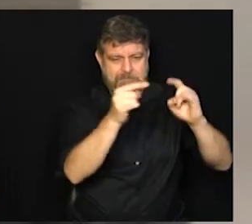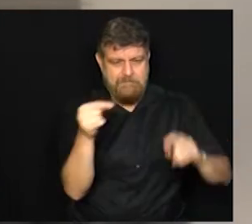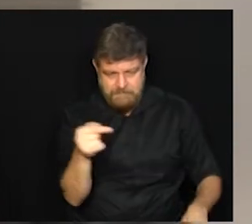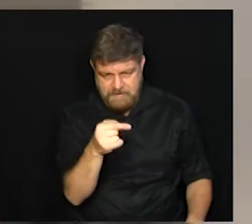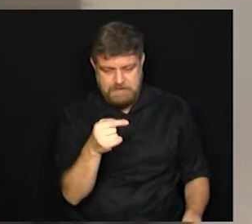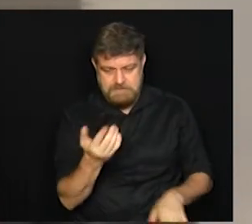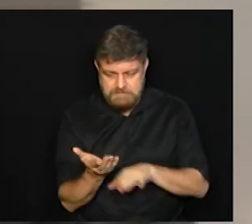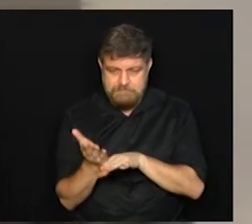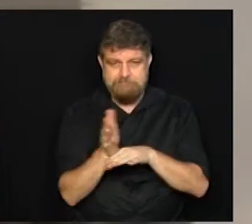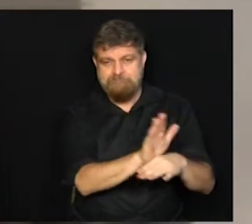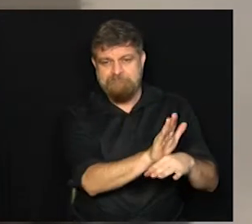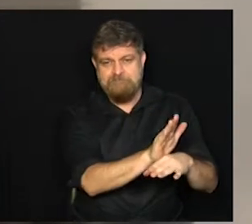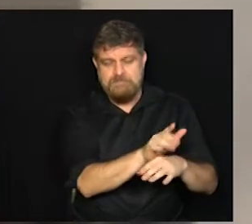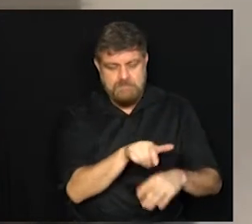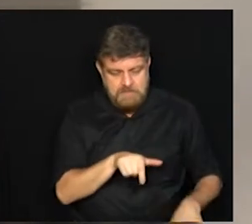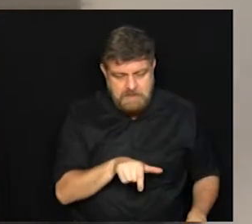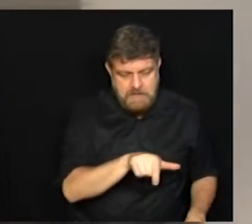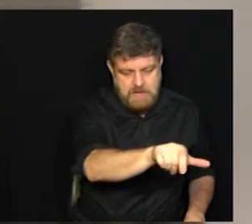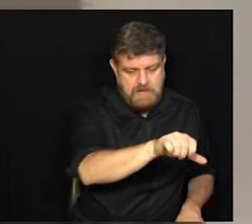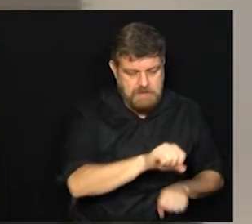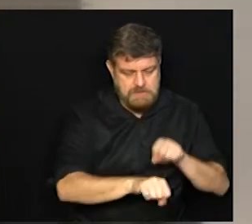Então, tecnicamente falando, seria isso.